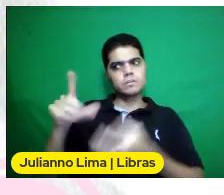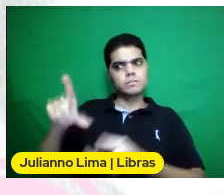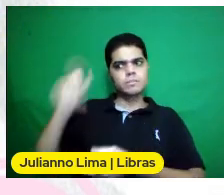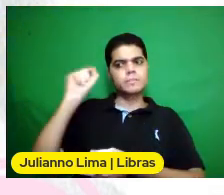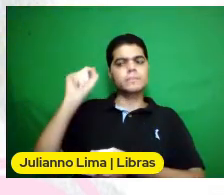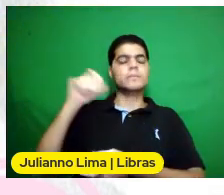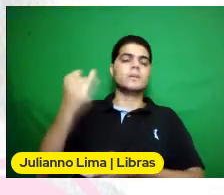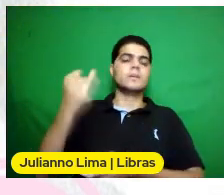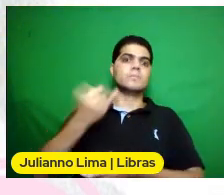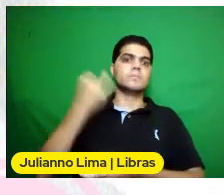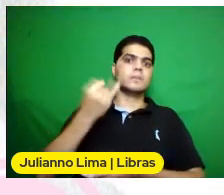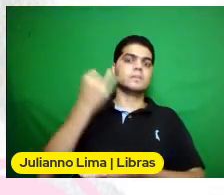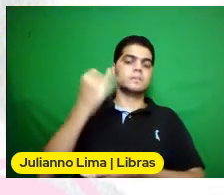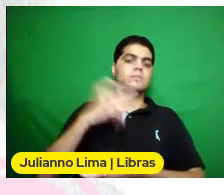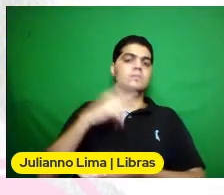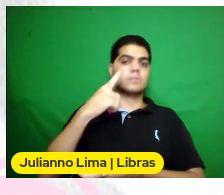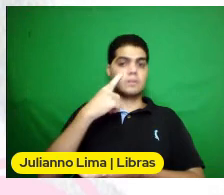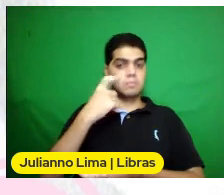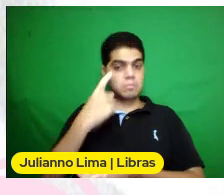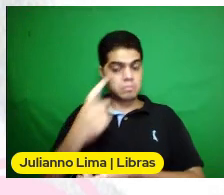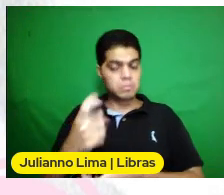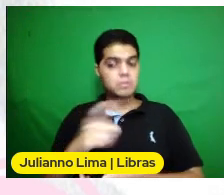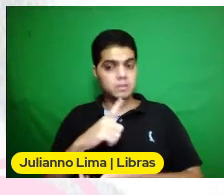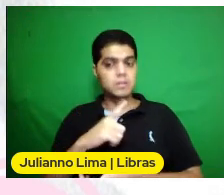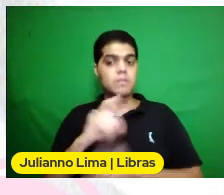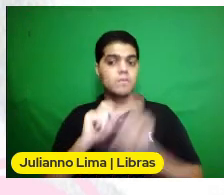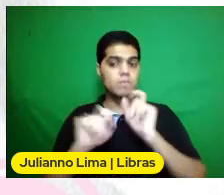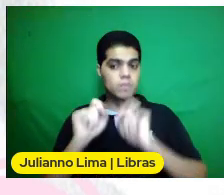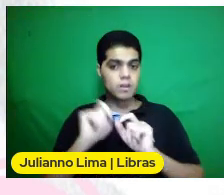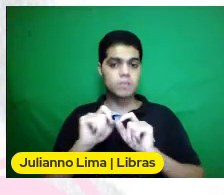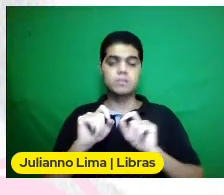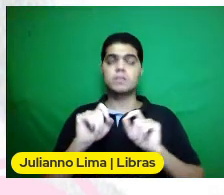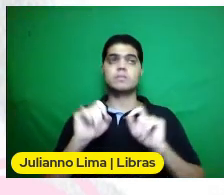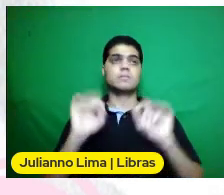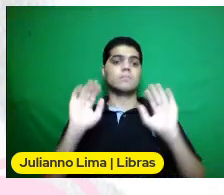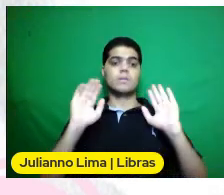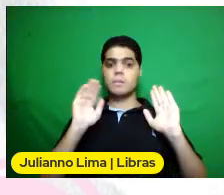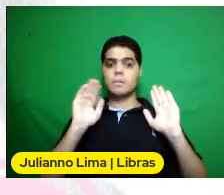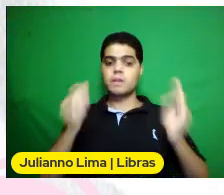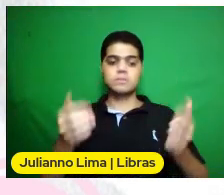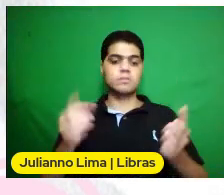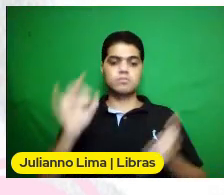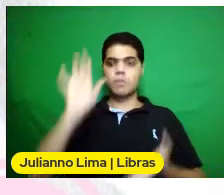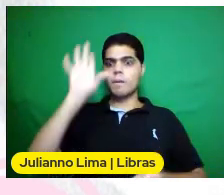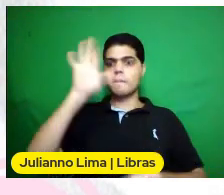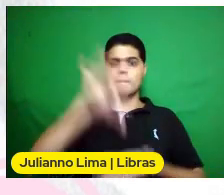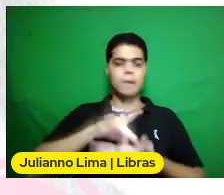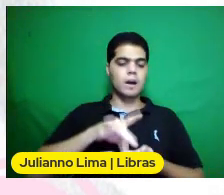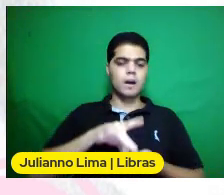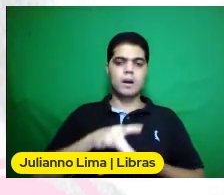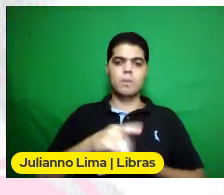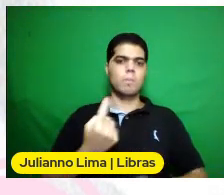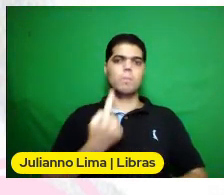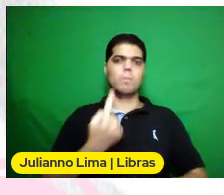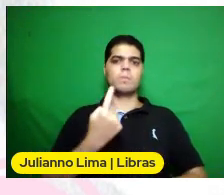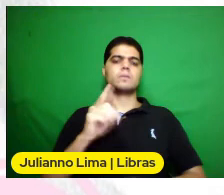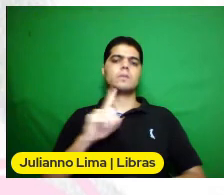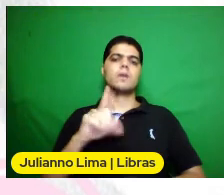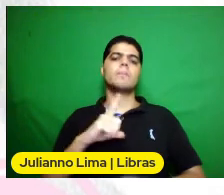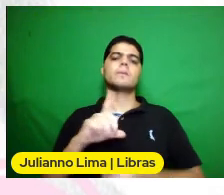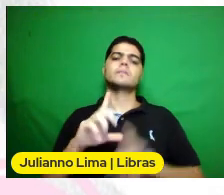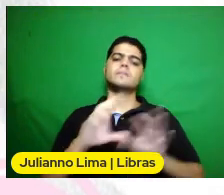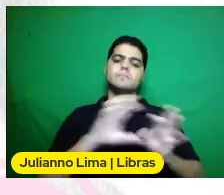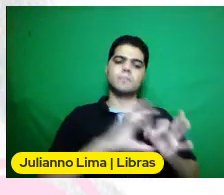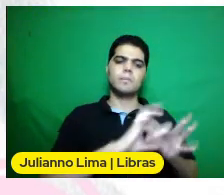porque é não trabalhar na perspectiva de uma verdade única, né, mas de um processo de criação mesmo. Então,